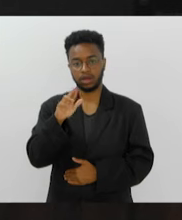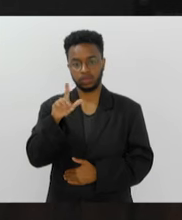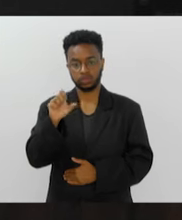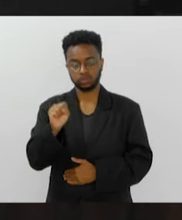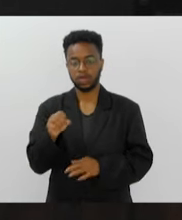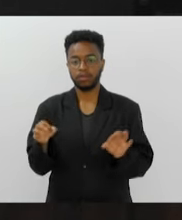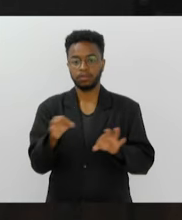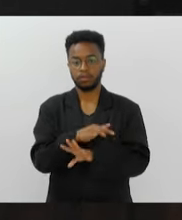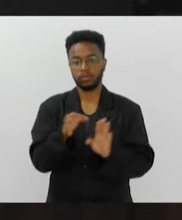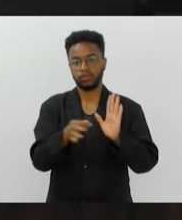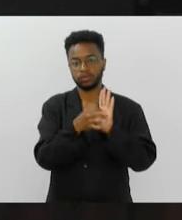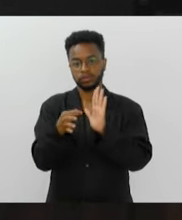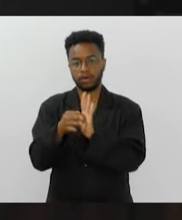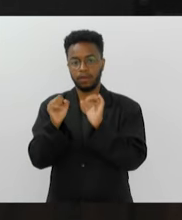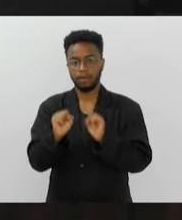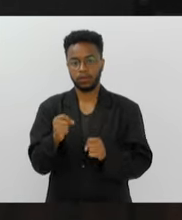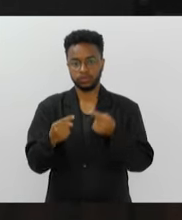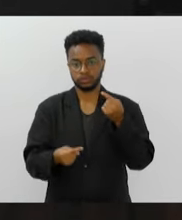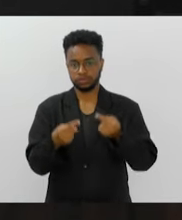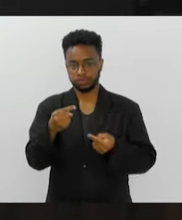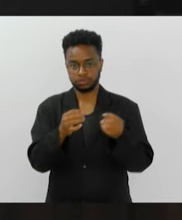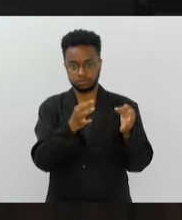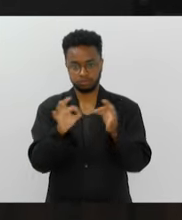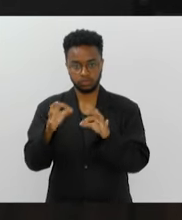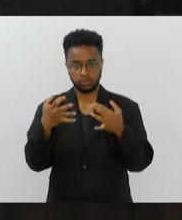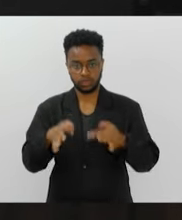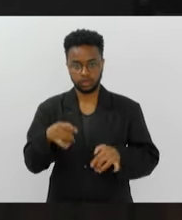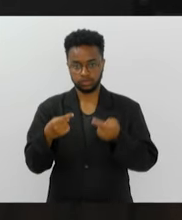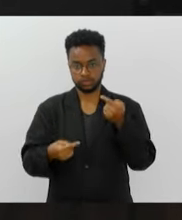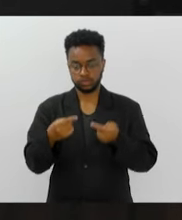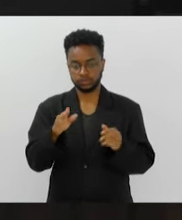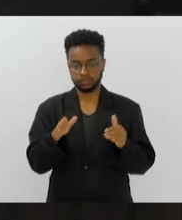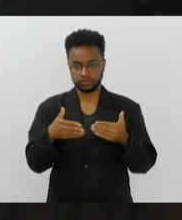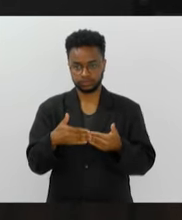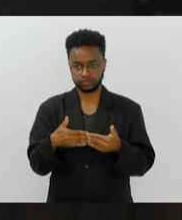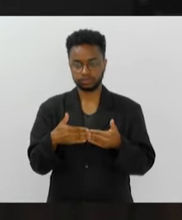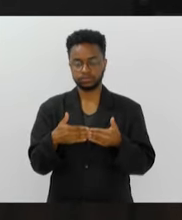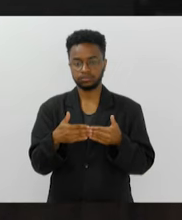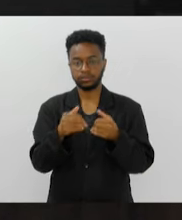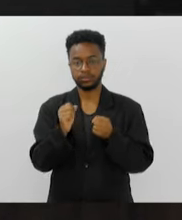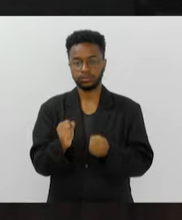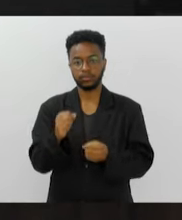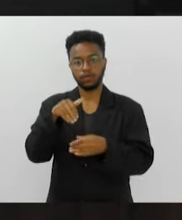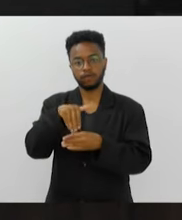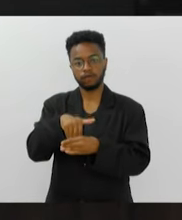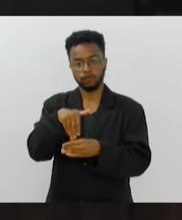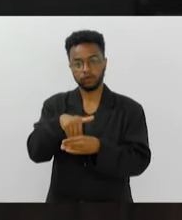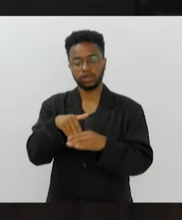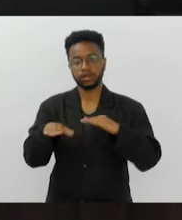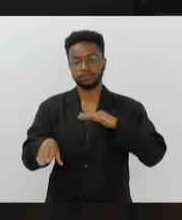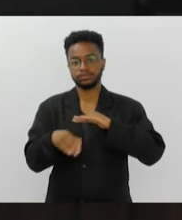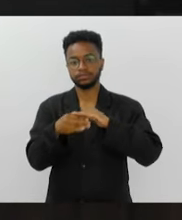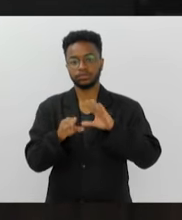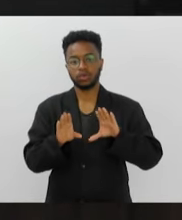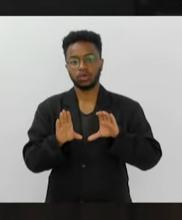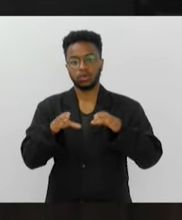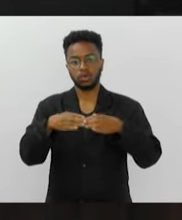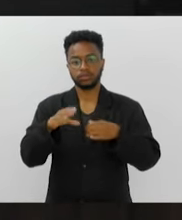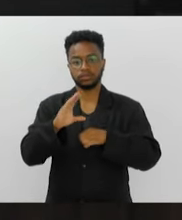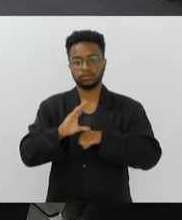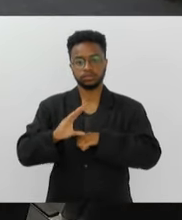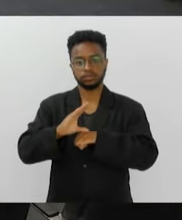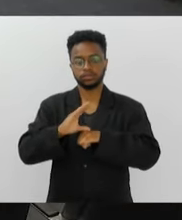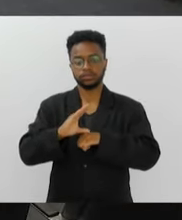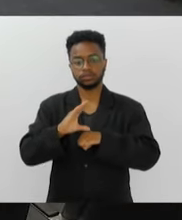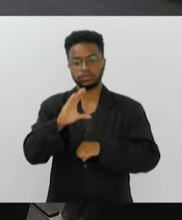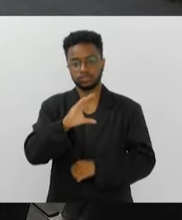pareceres emitidos em discussão não havendo Quem Queira discutir encerrada a discussão em votação a emenda da comissão de constituição e justiça